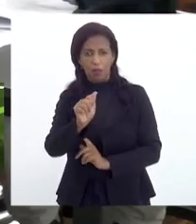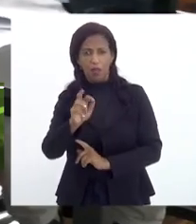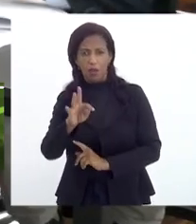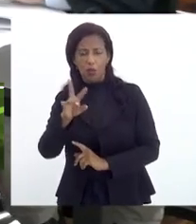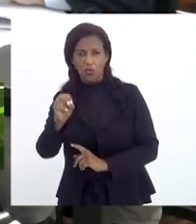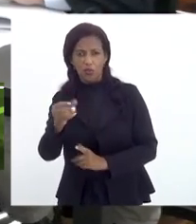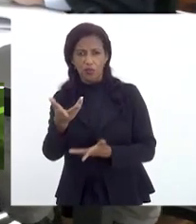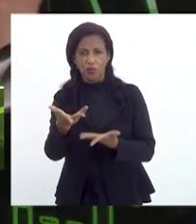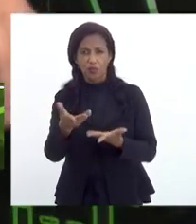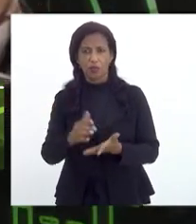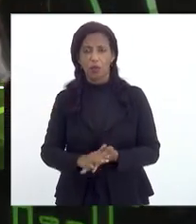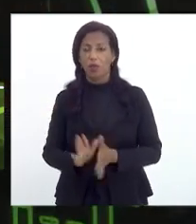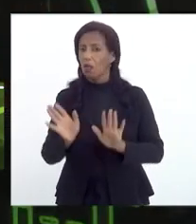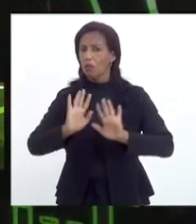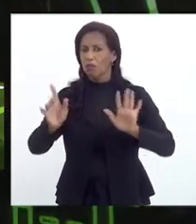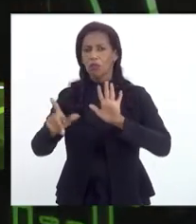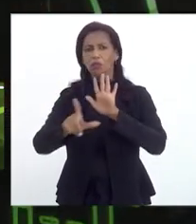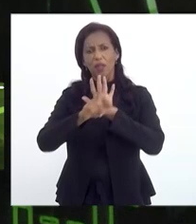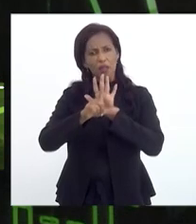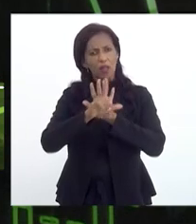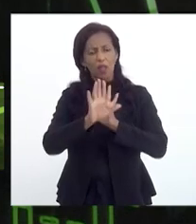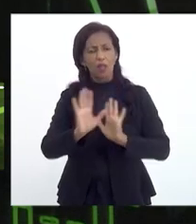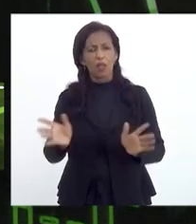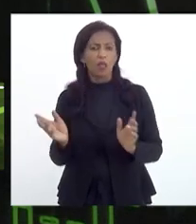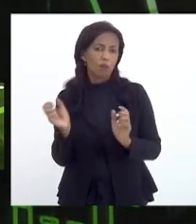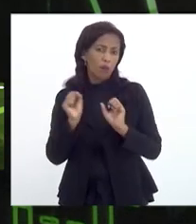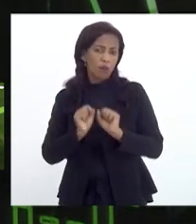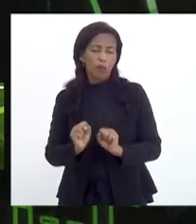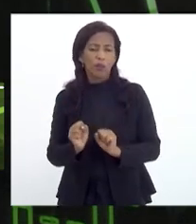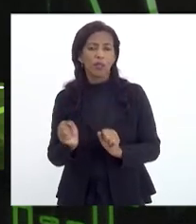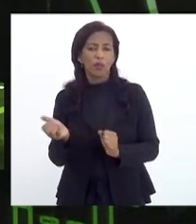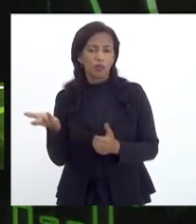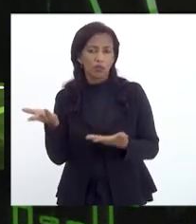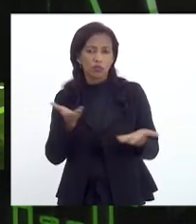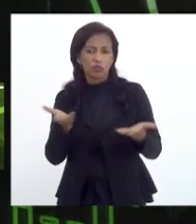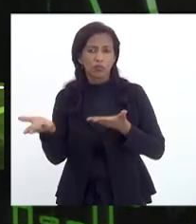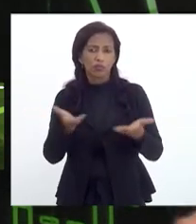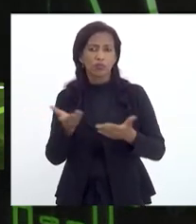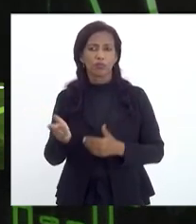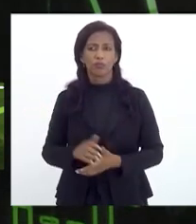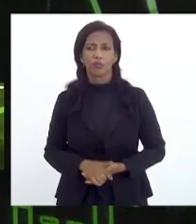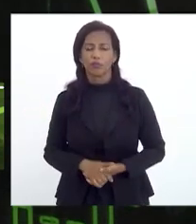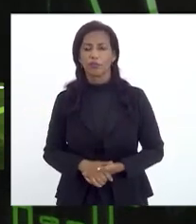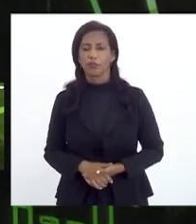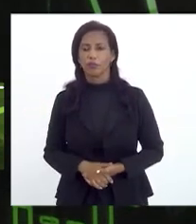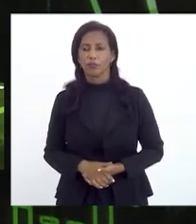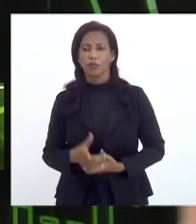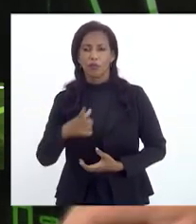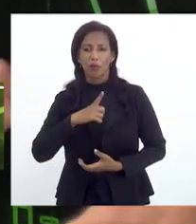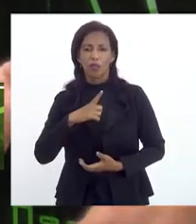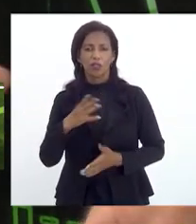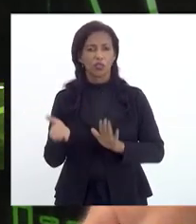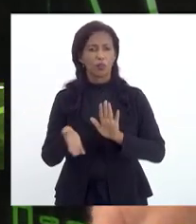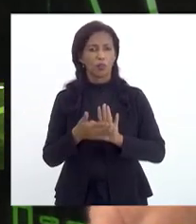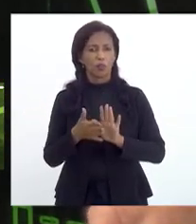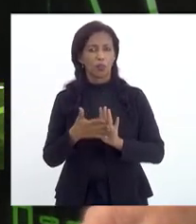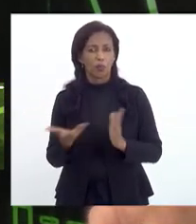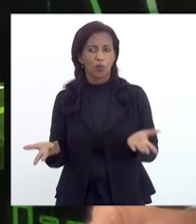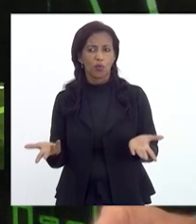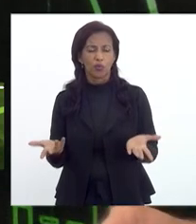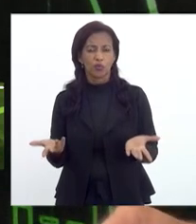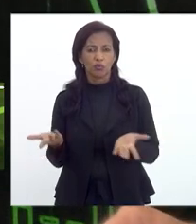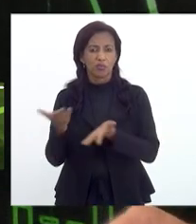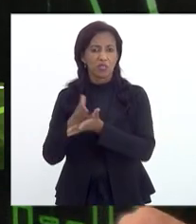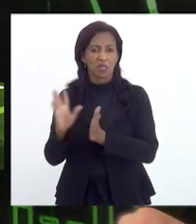está na lei Mas nós podemos Como tem uma possibilidade Eu até tinha proposto Nem sei se a gente